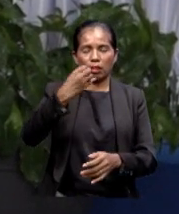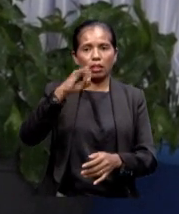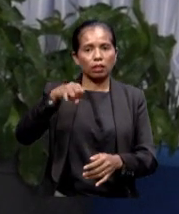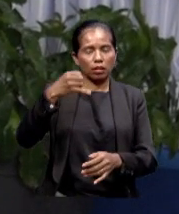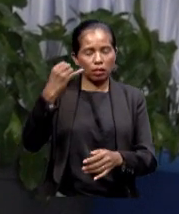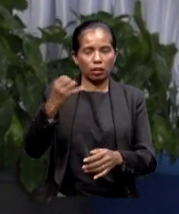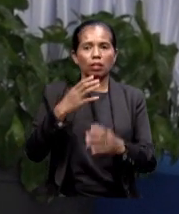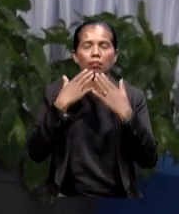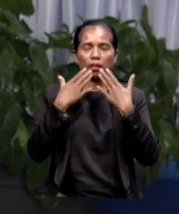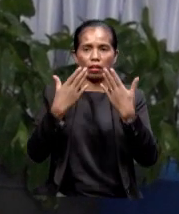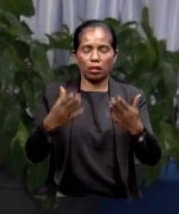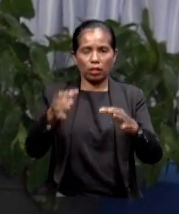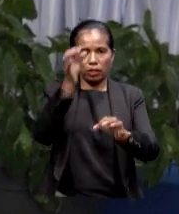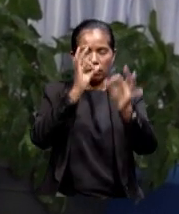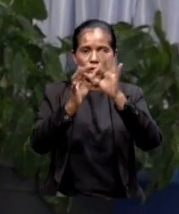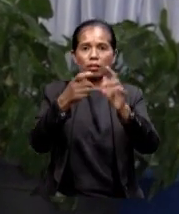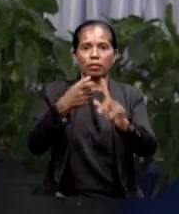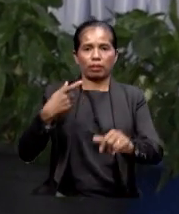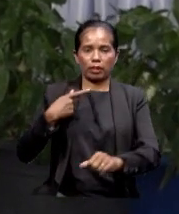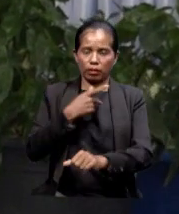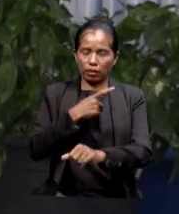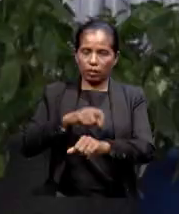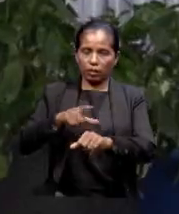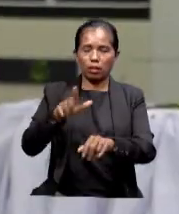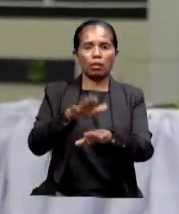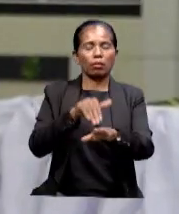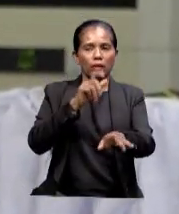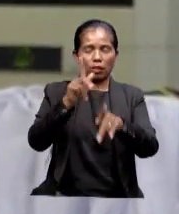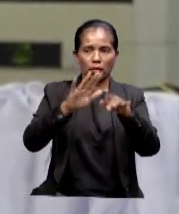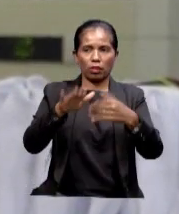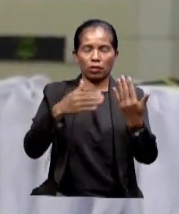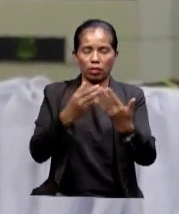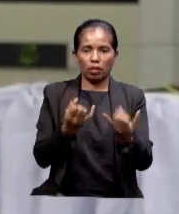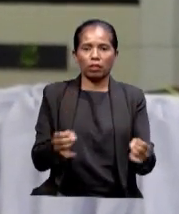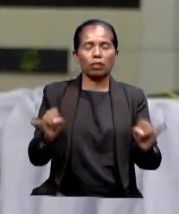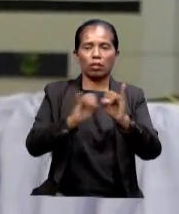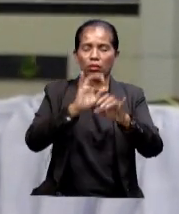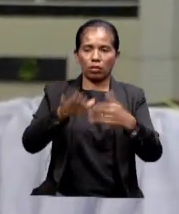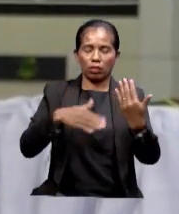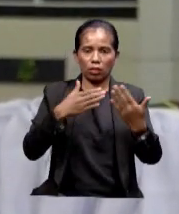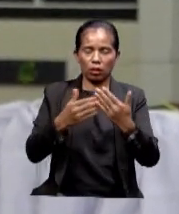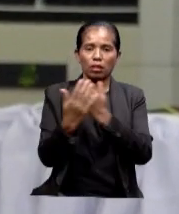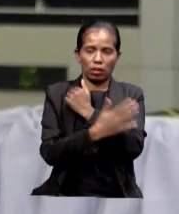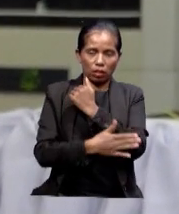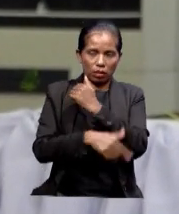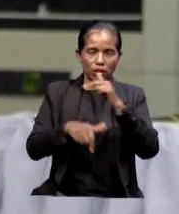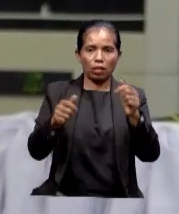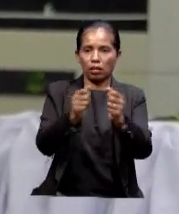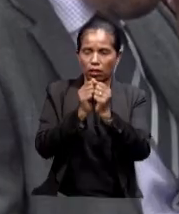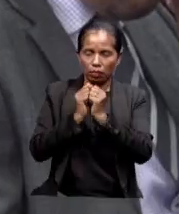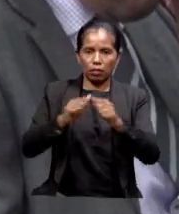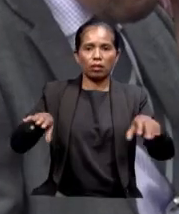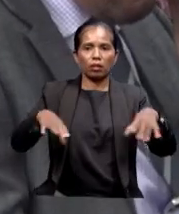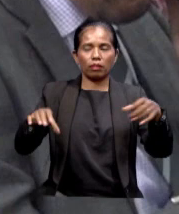a confiança do Parlamento Nacional, onde convida a entidade na instituição Sira Rotu e Arailaran a tomar muito